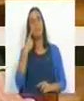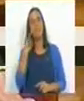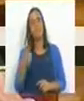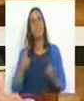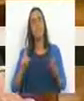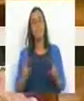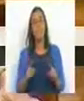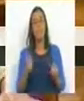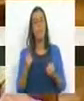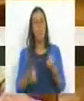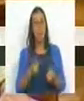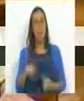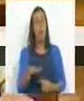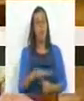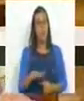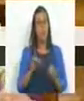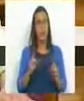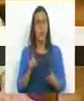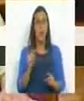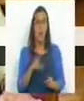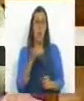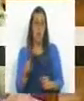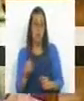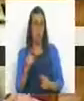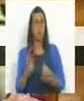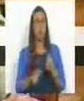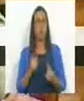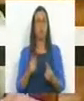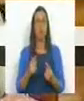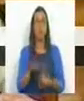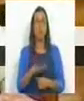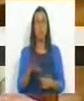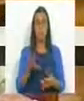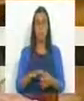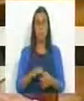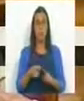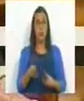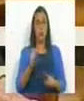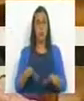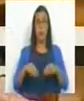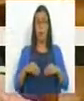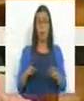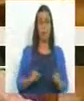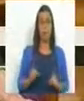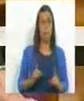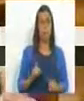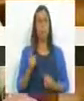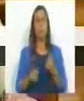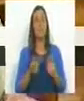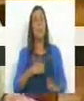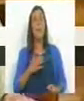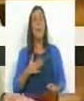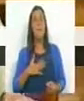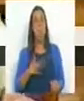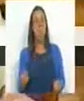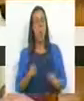que haverá alguns casos errados, haverá alguns casos que não são aceitáveis, de algumas empresas